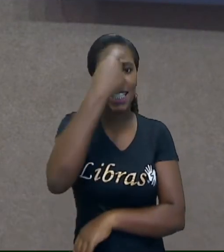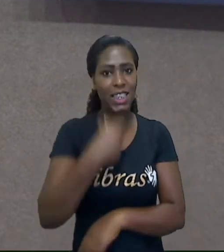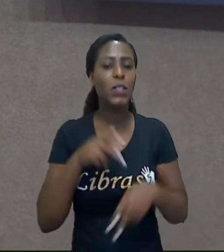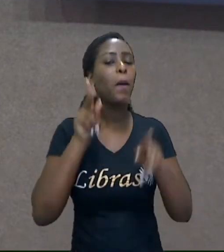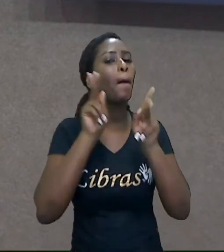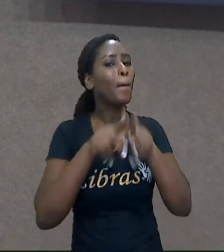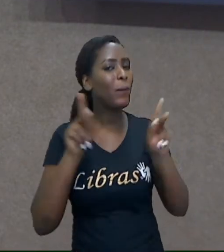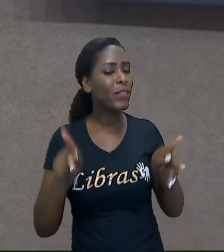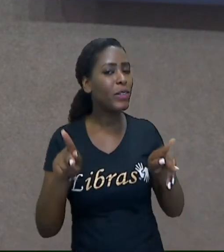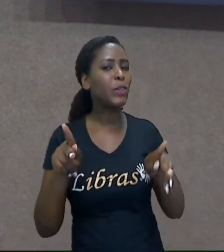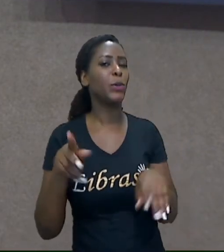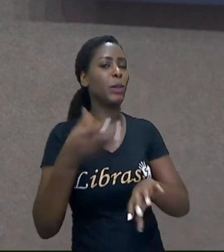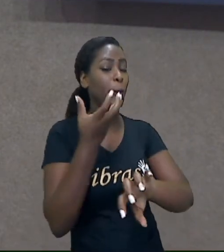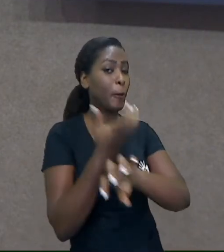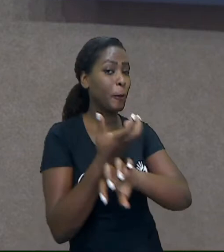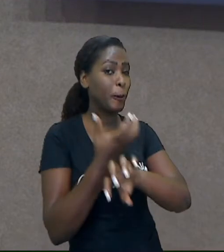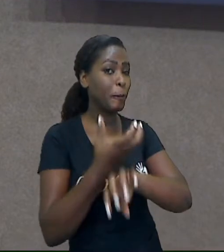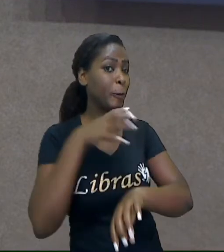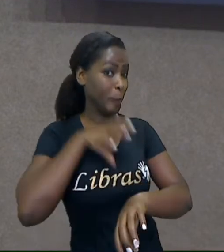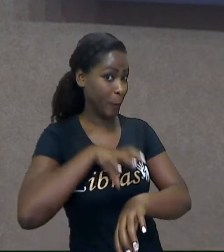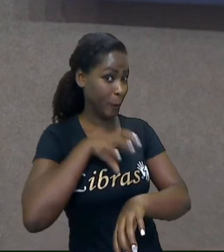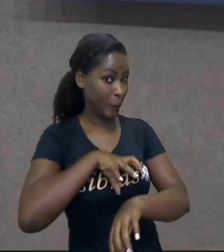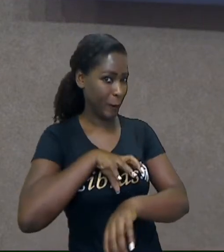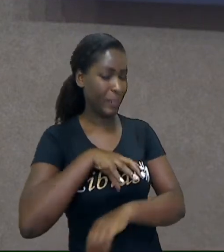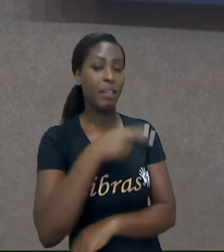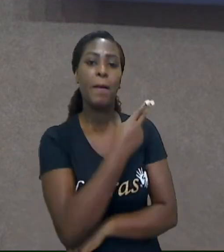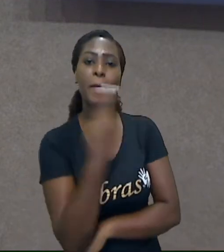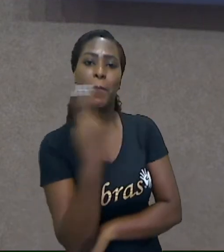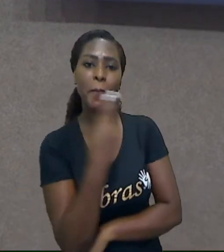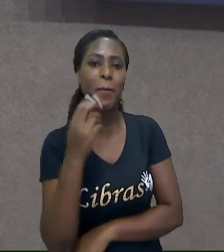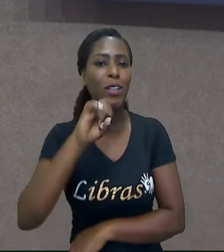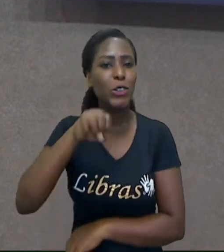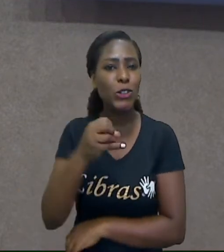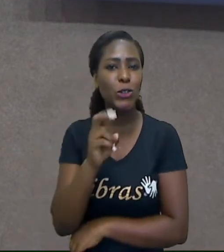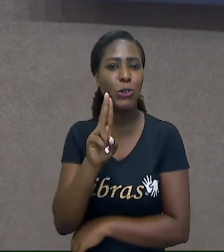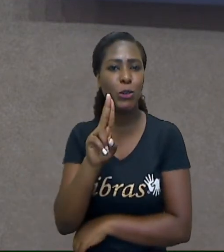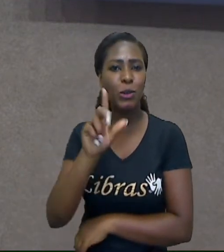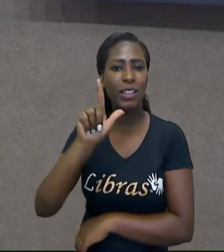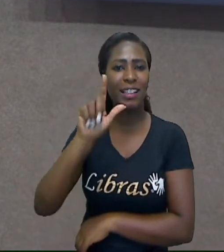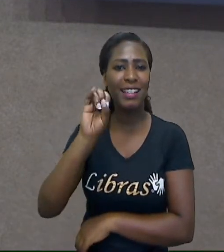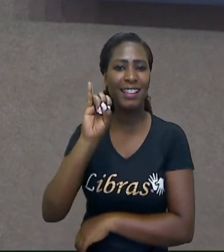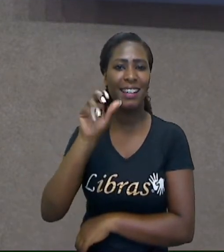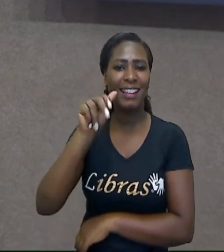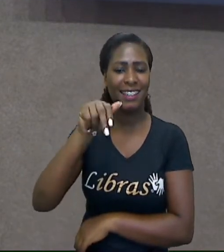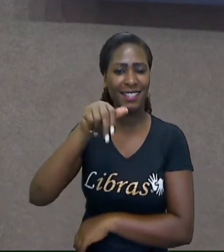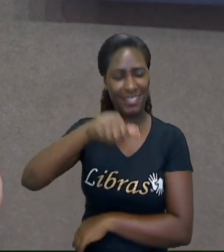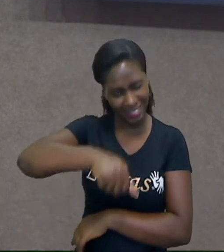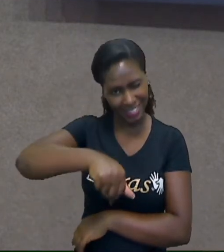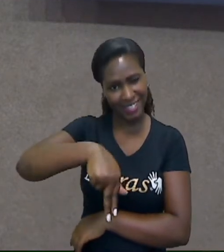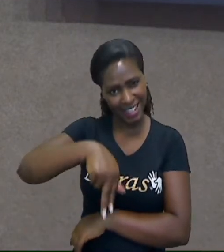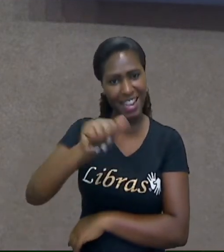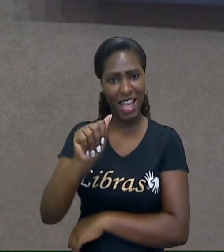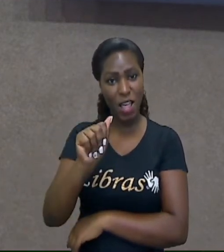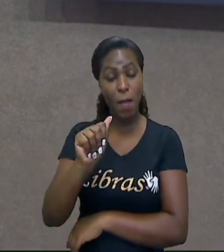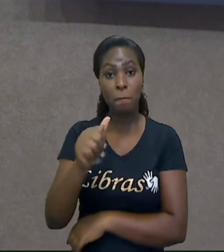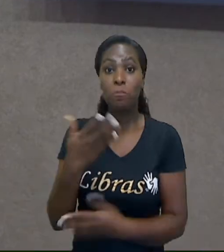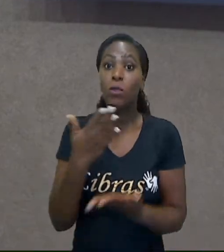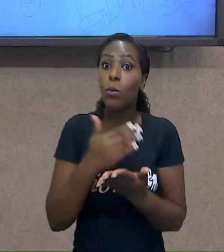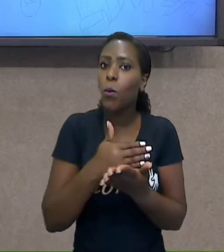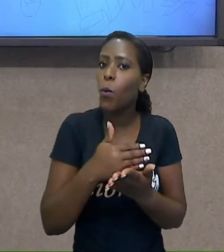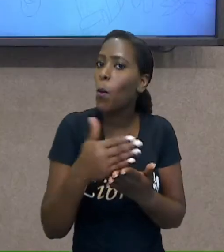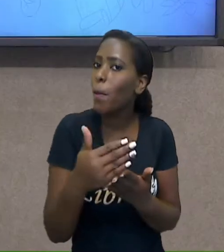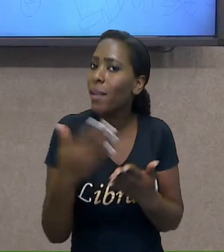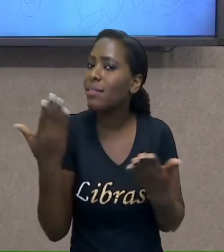de Língua Portuguesa. Iniciaremos a nossa aula sobre o conteúdo cartas. Bem,